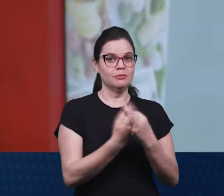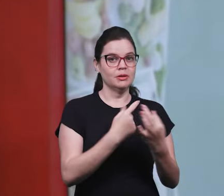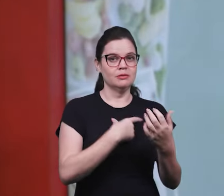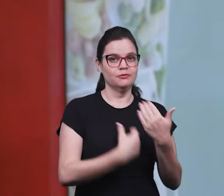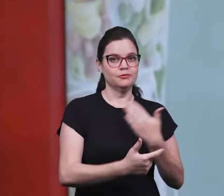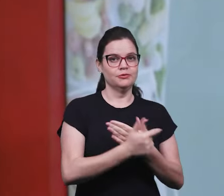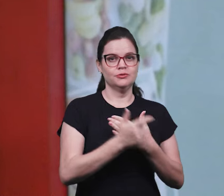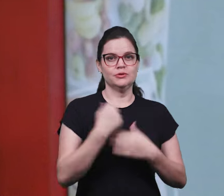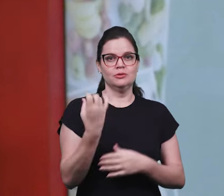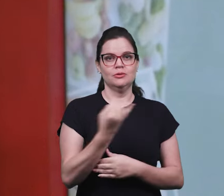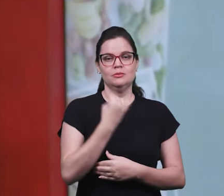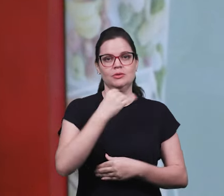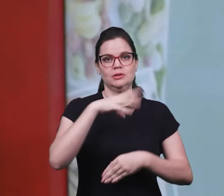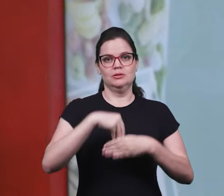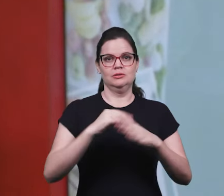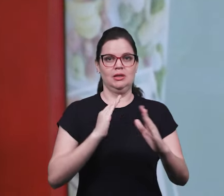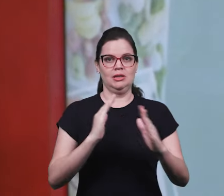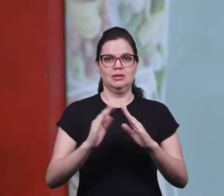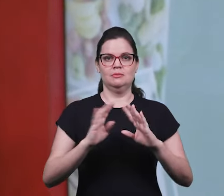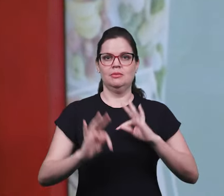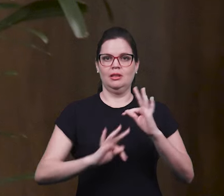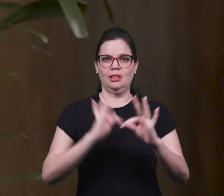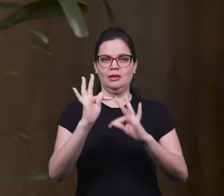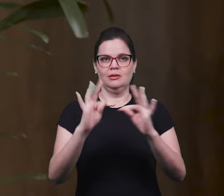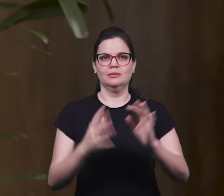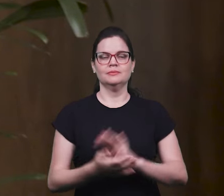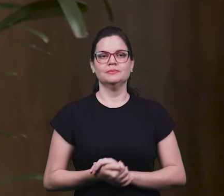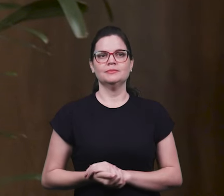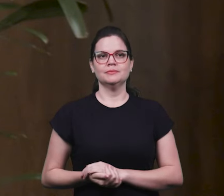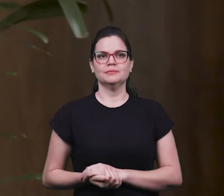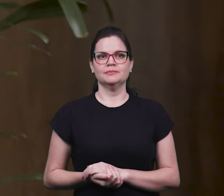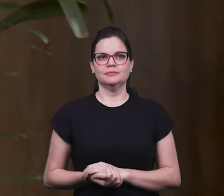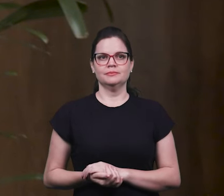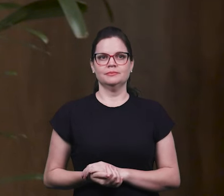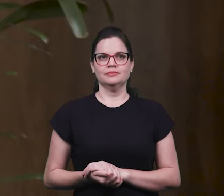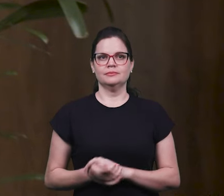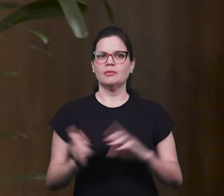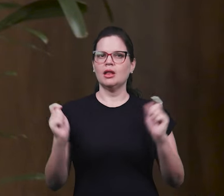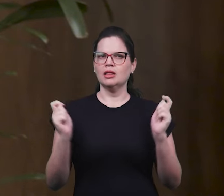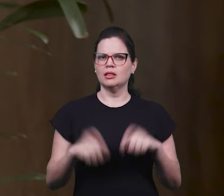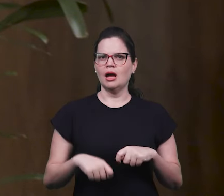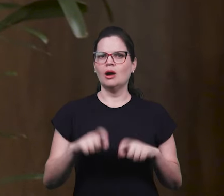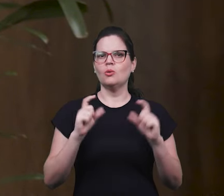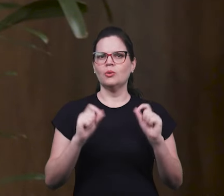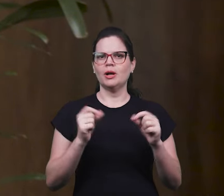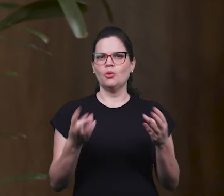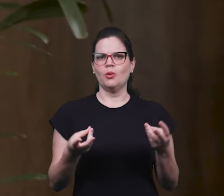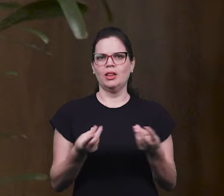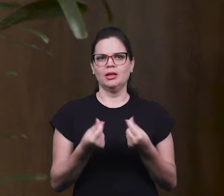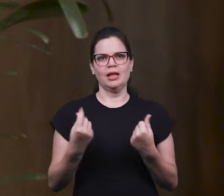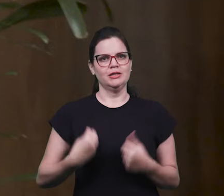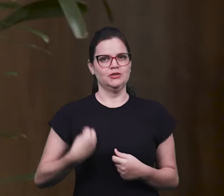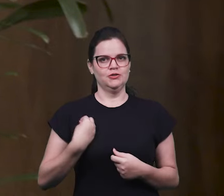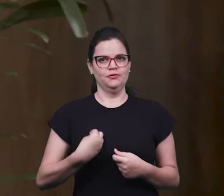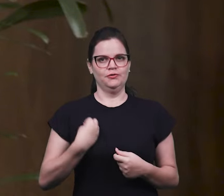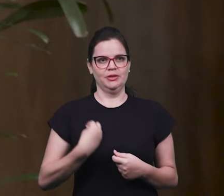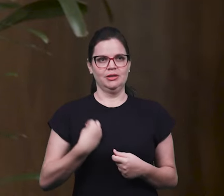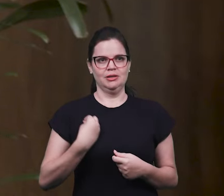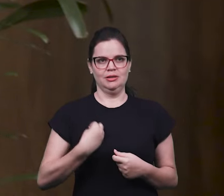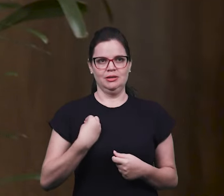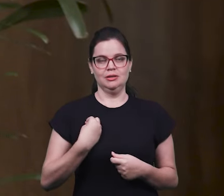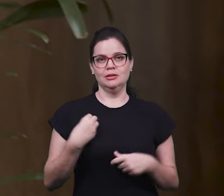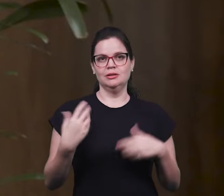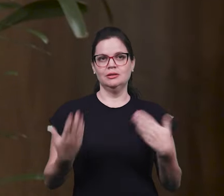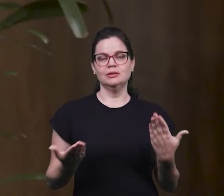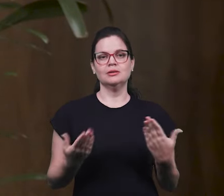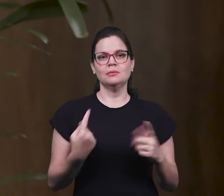durante o tratamento muito importante é e é possível ter uma qualidade de vida eh né para